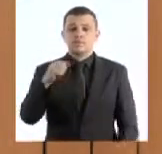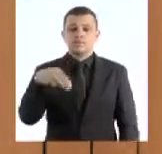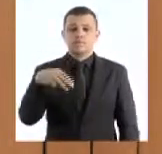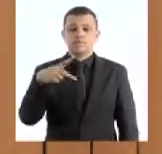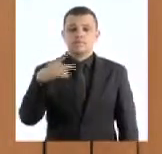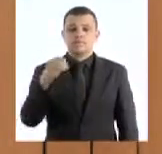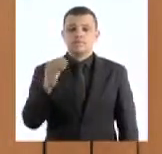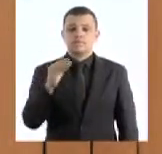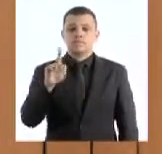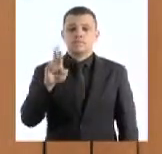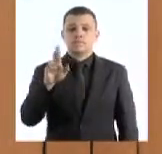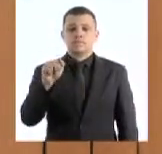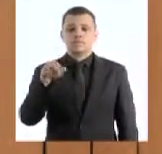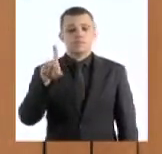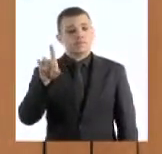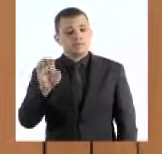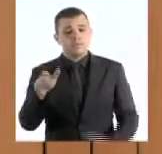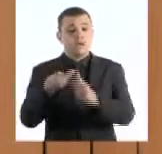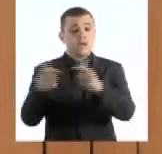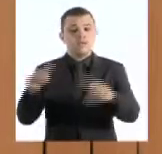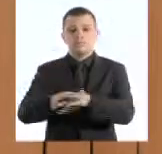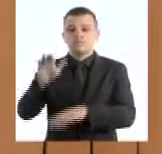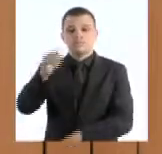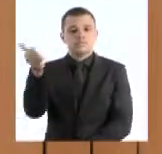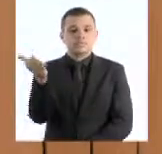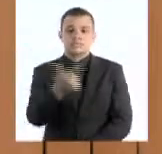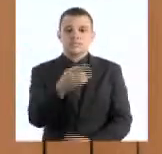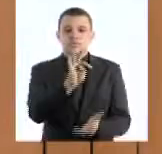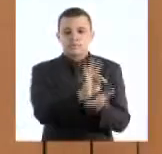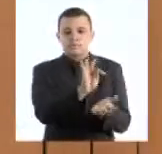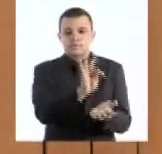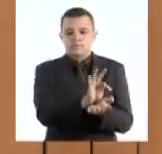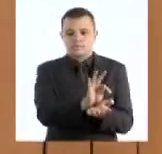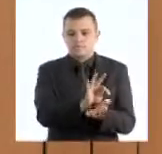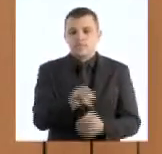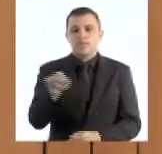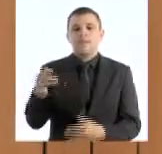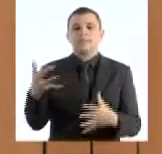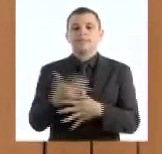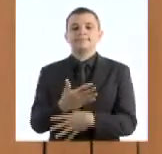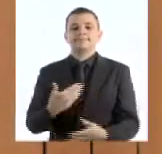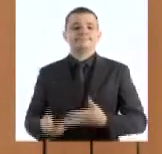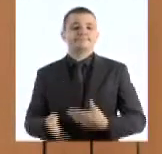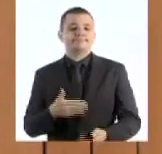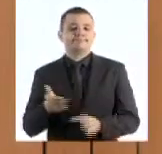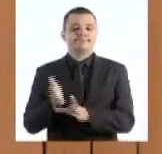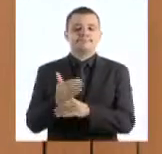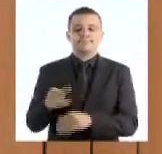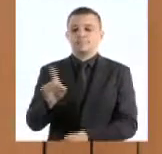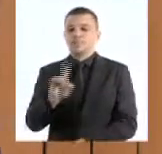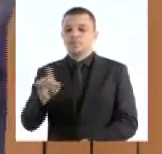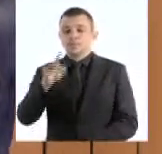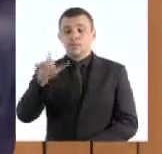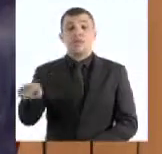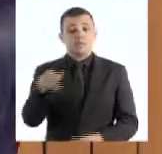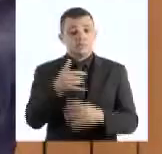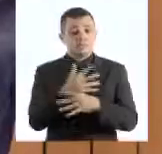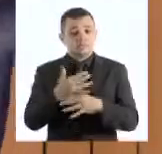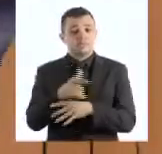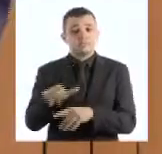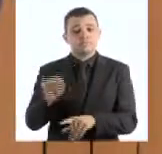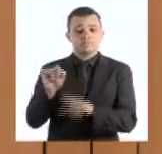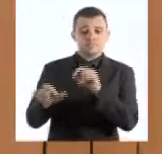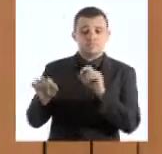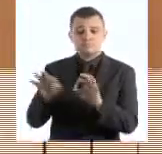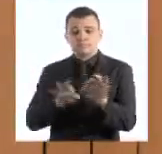não é uma cidade sem expressão, é uma cidade que optou por fazer uma concessão nos moldes que foram feitos em